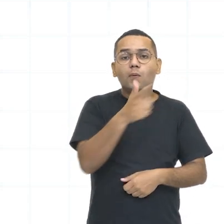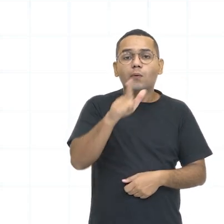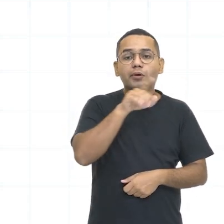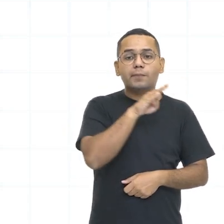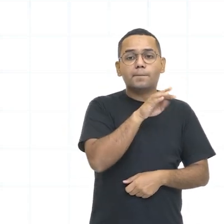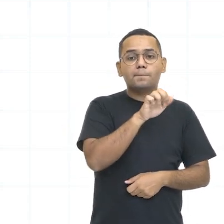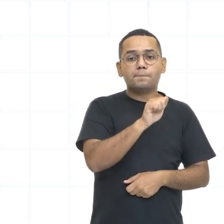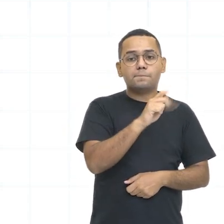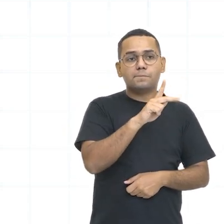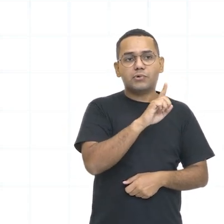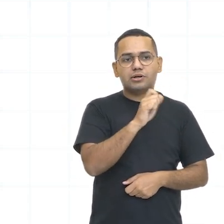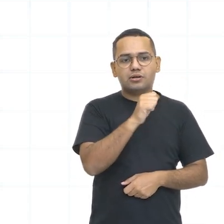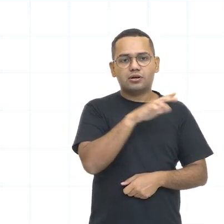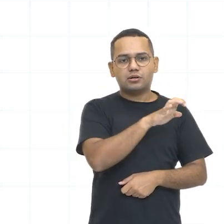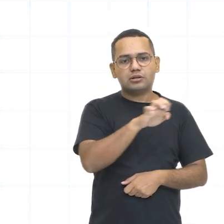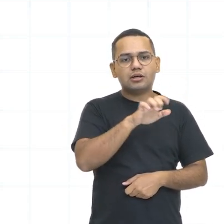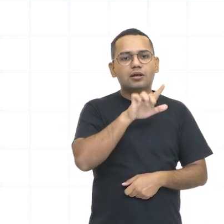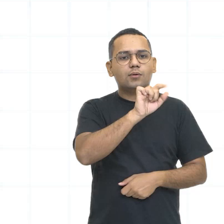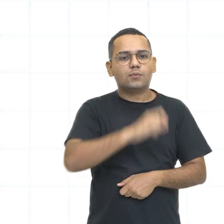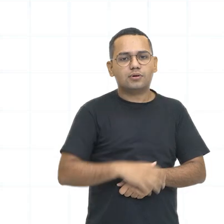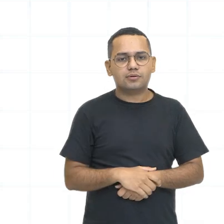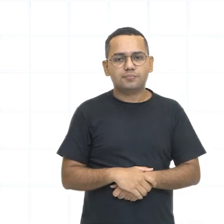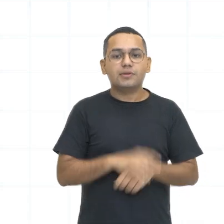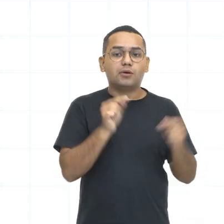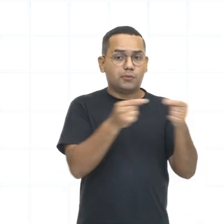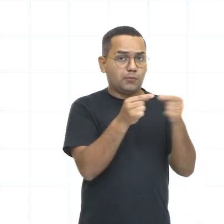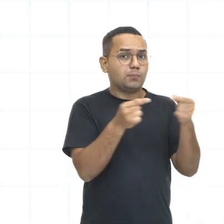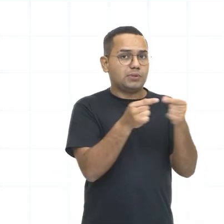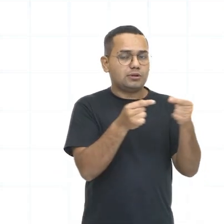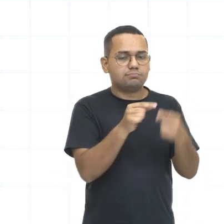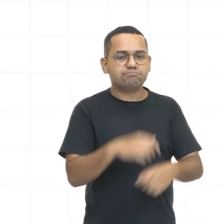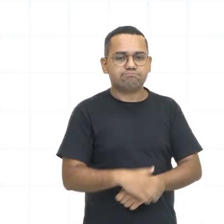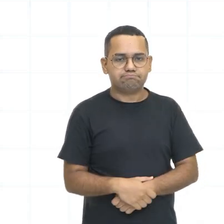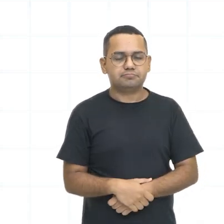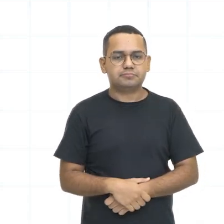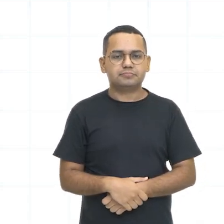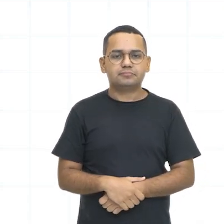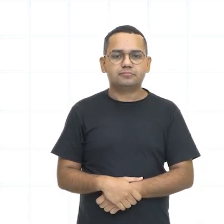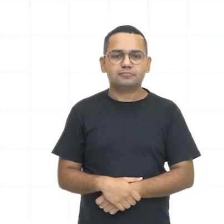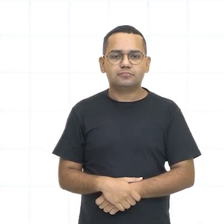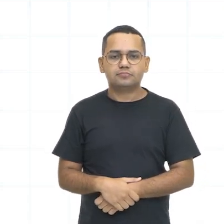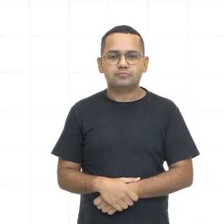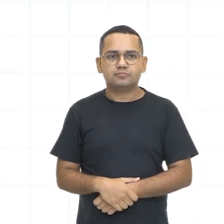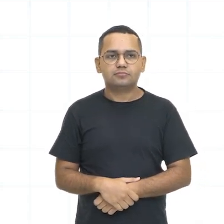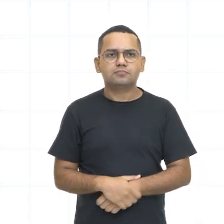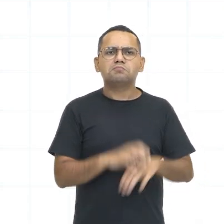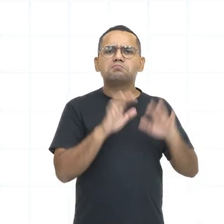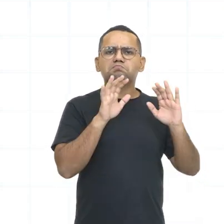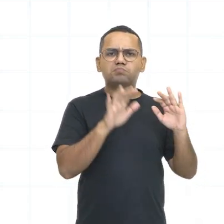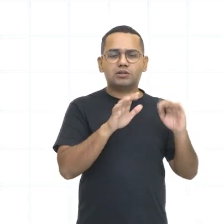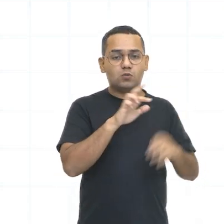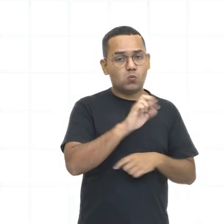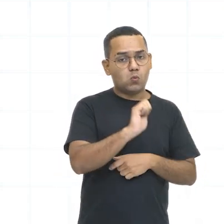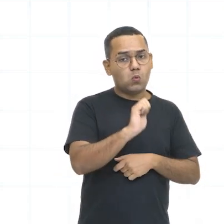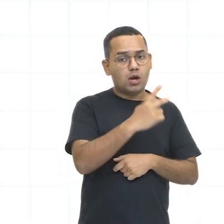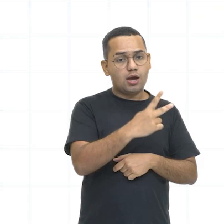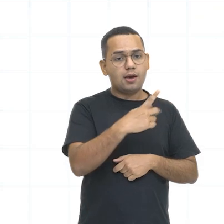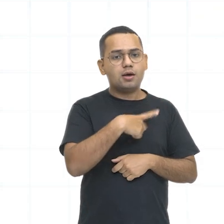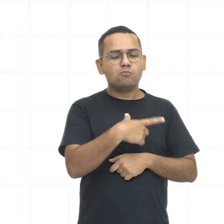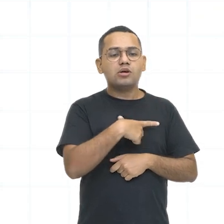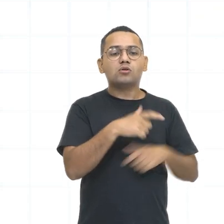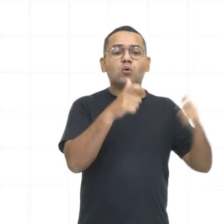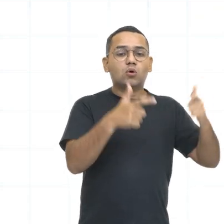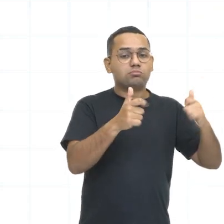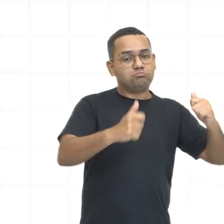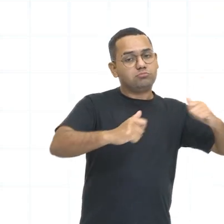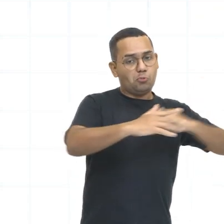que está relacionado com o rap. Para além disso, o rap ainda tem um cenário urbano,